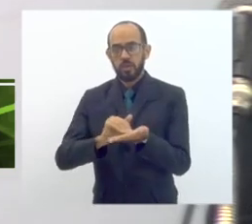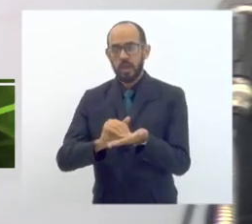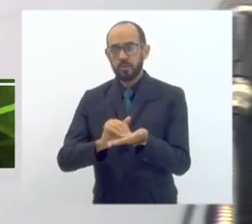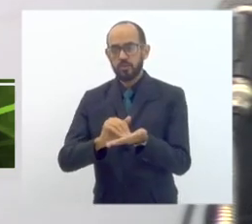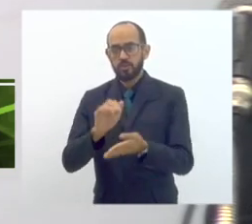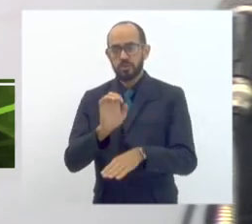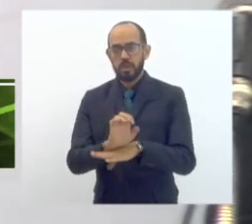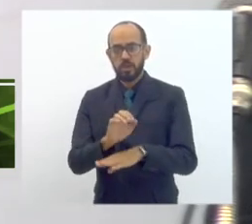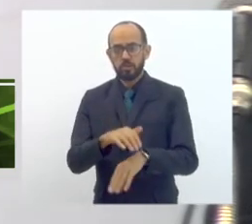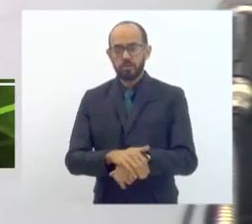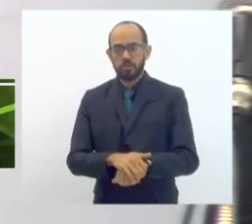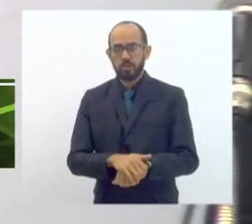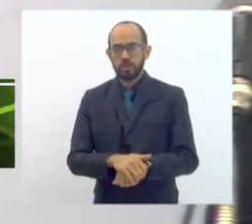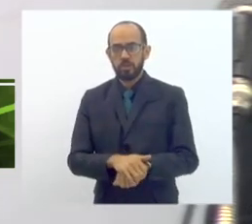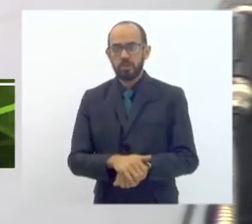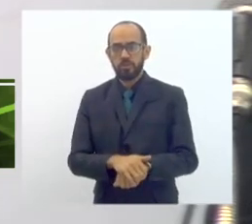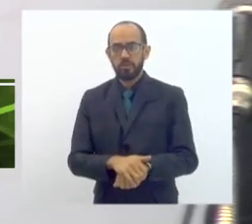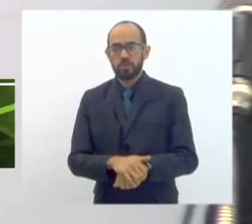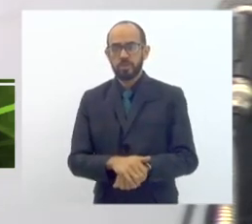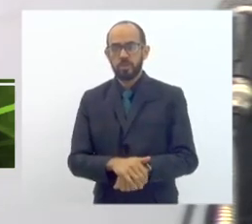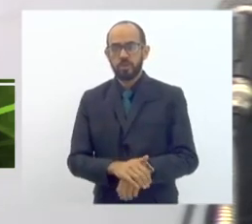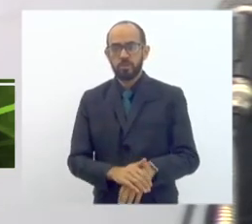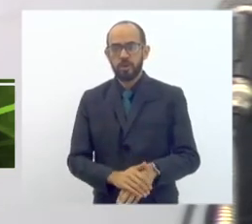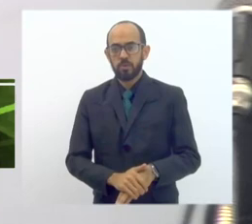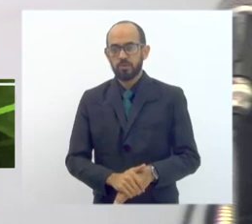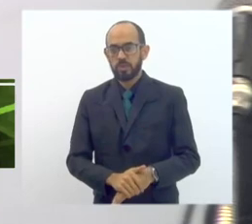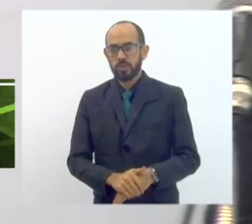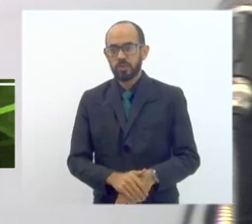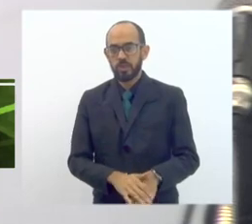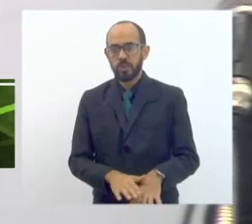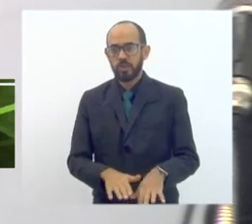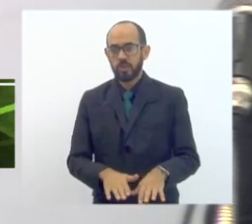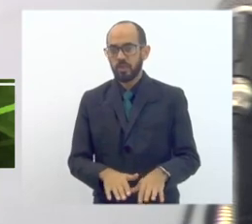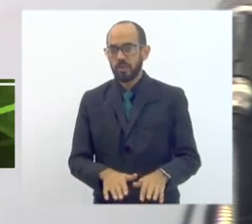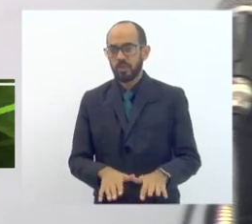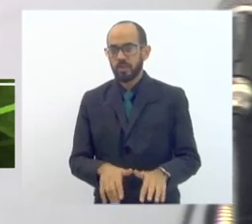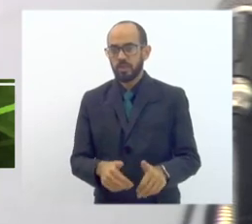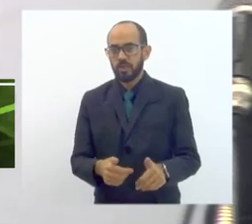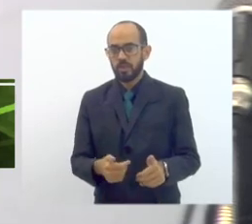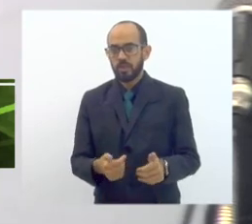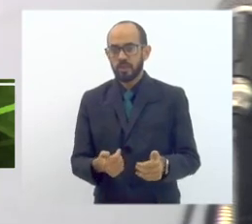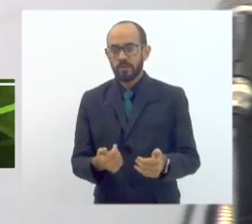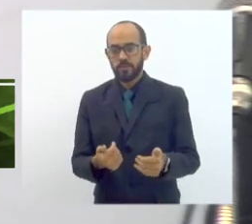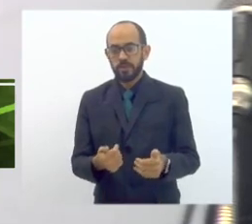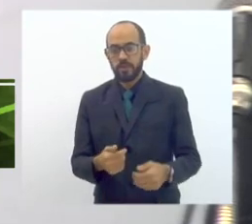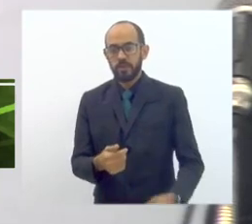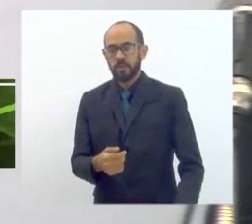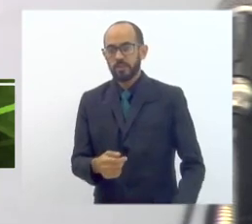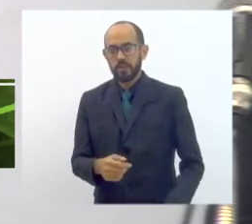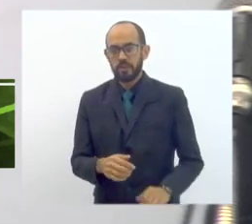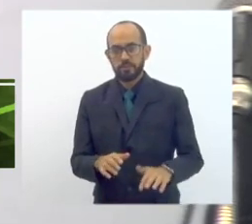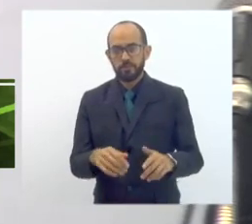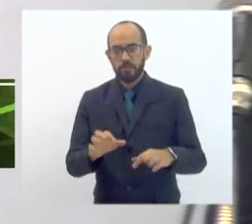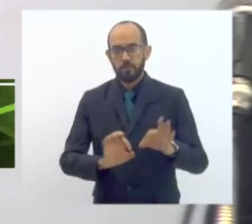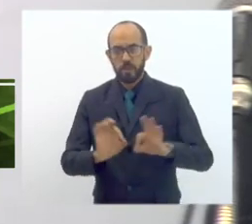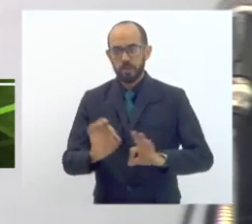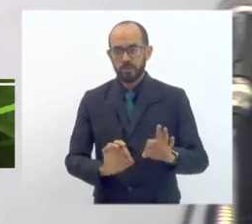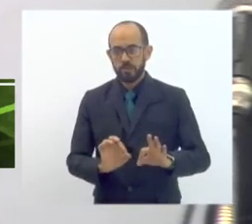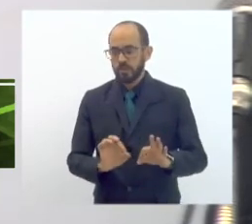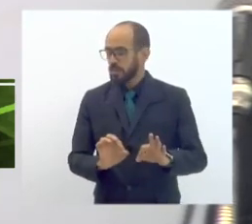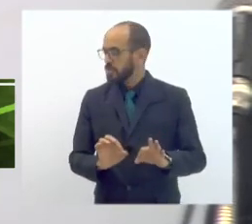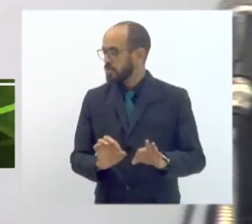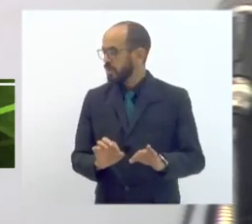gente vai precisar organizar e apurar as necessidades de saúde no contexto pós-pandemia e organizar um planejamento que baseie